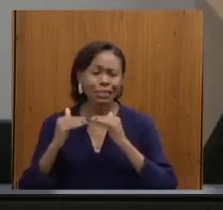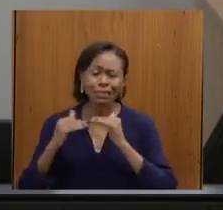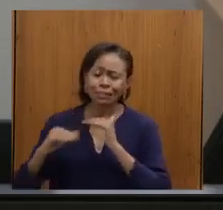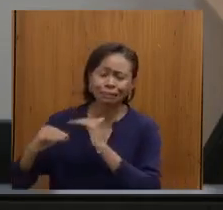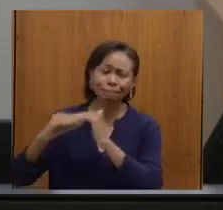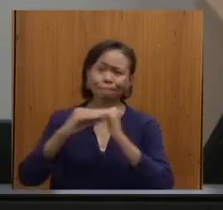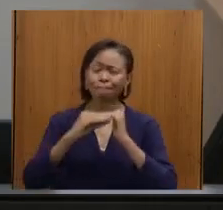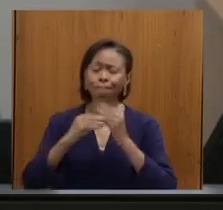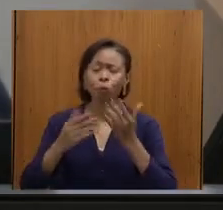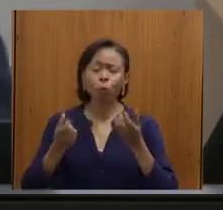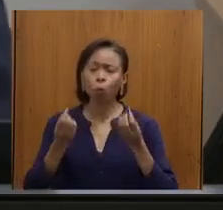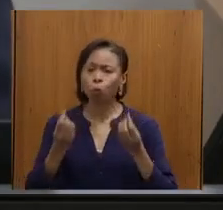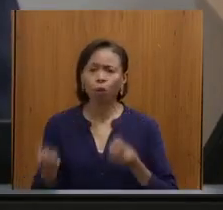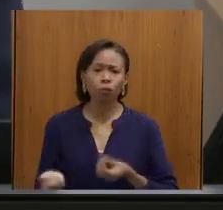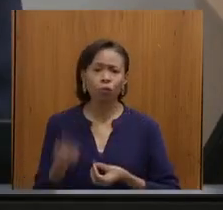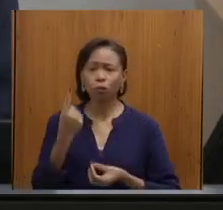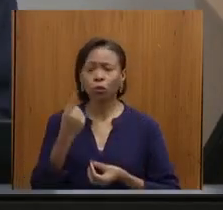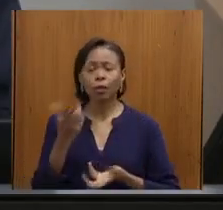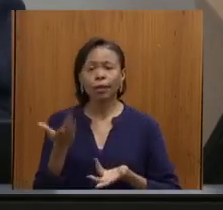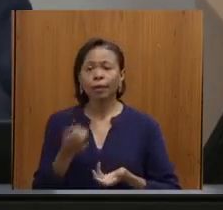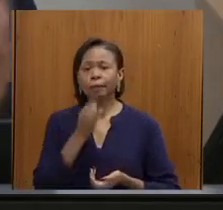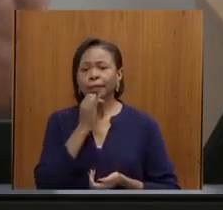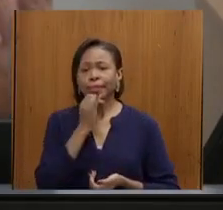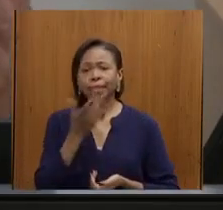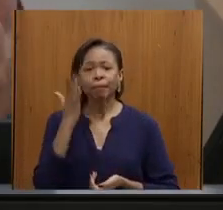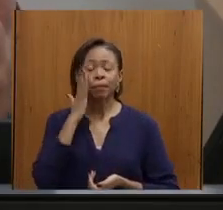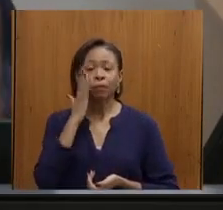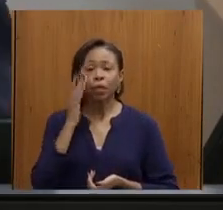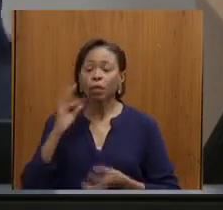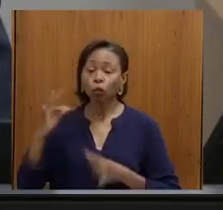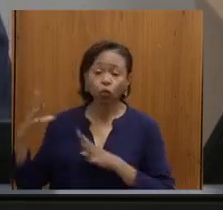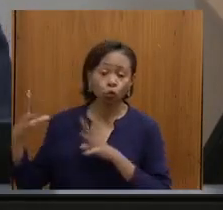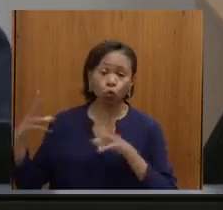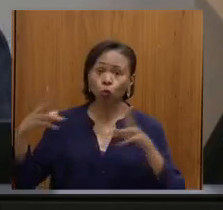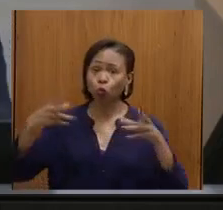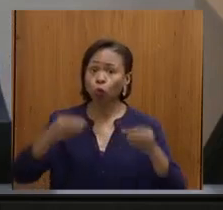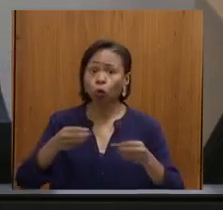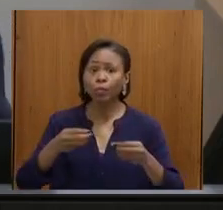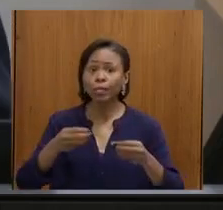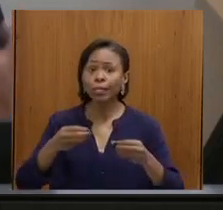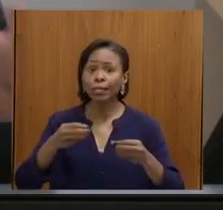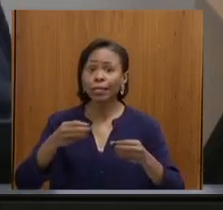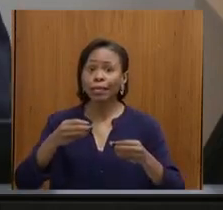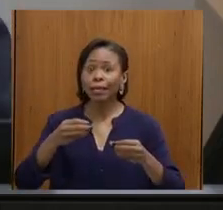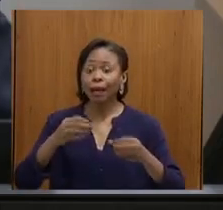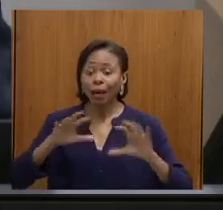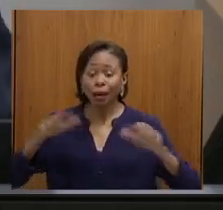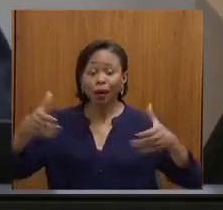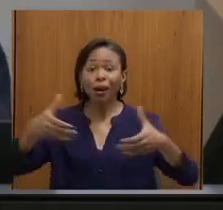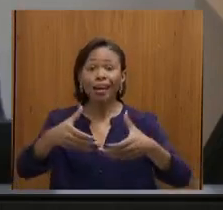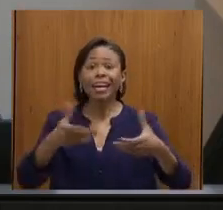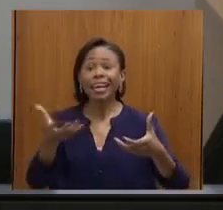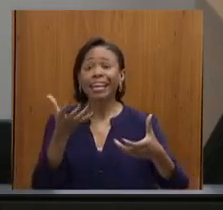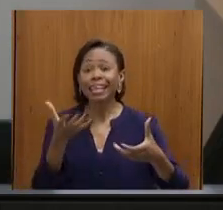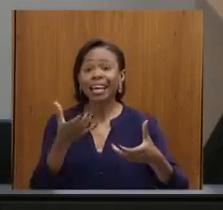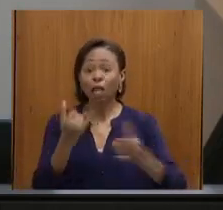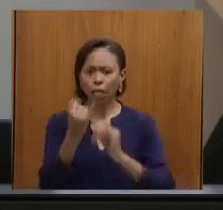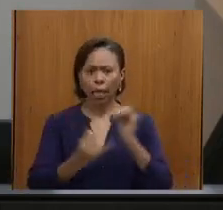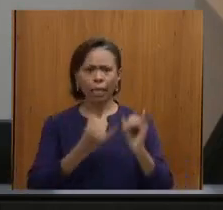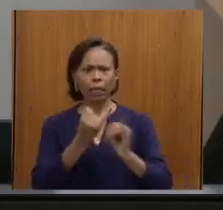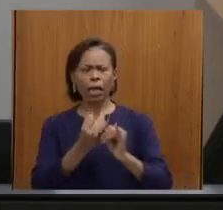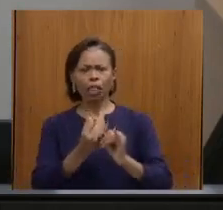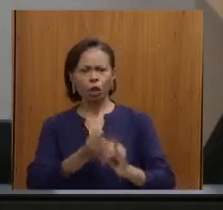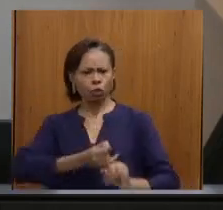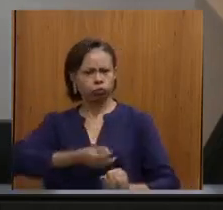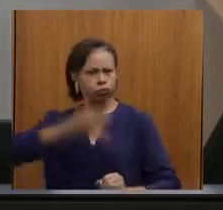Por exemplo, saber que todas as comunidades querem ter internet gratuita, de alta velocidade e tal,